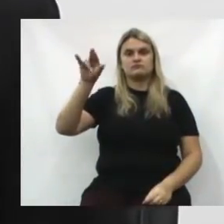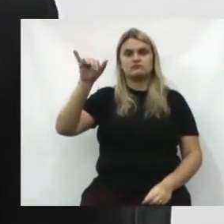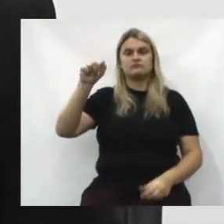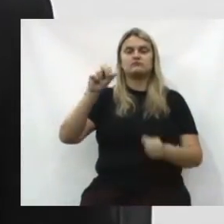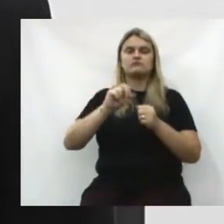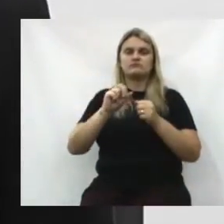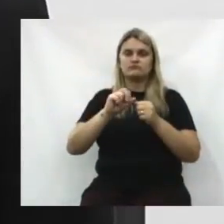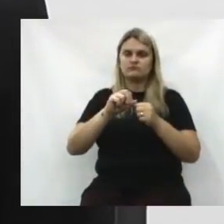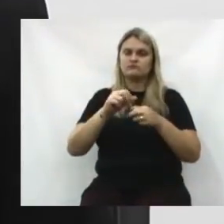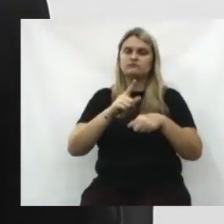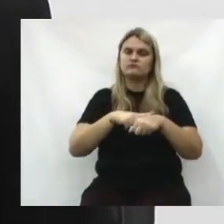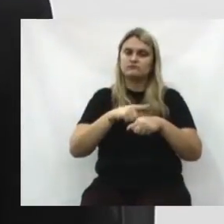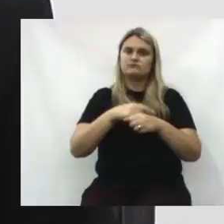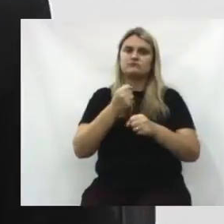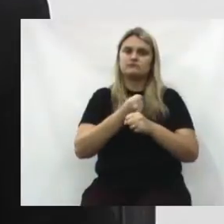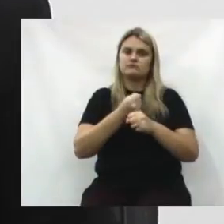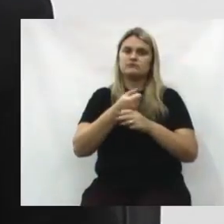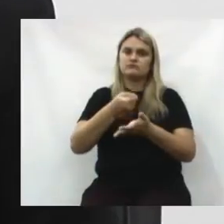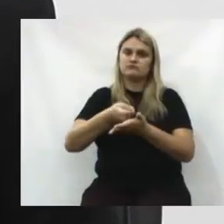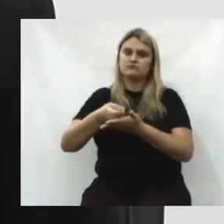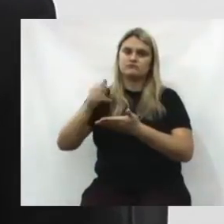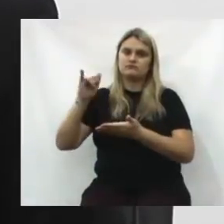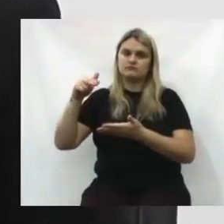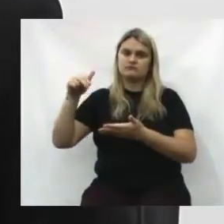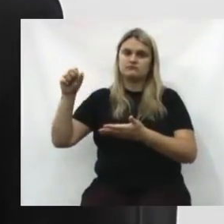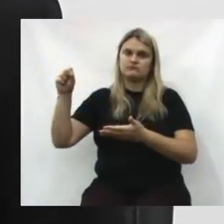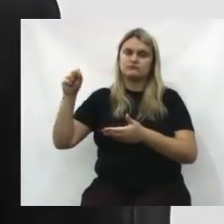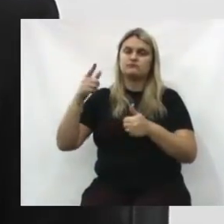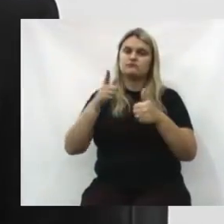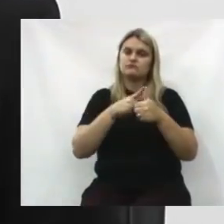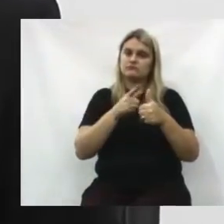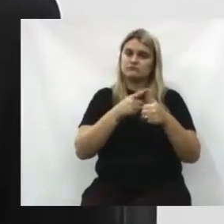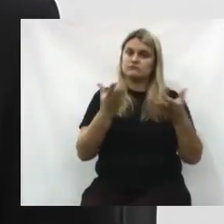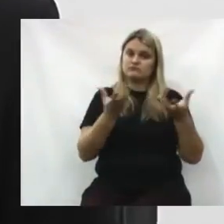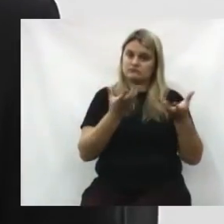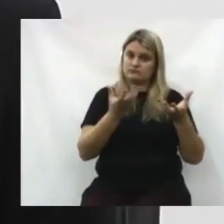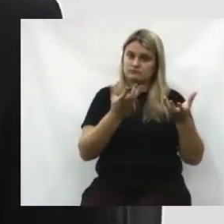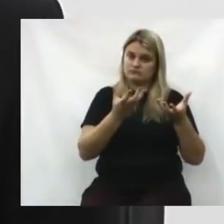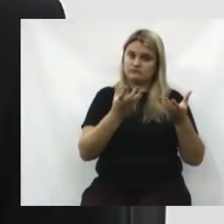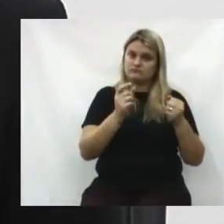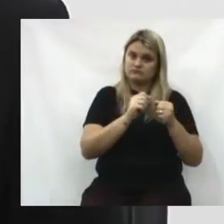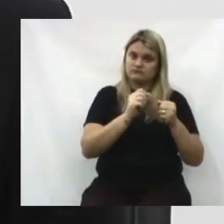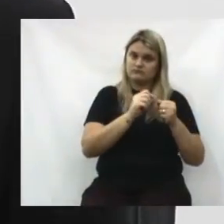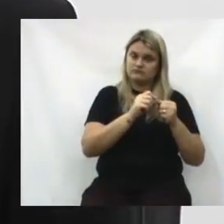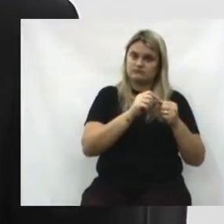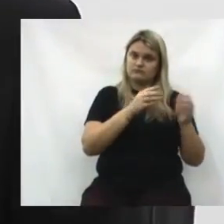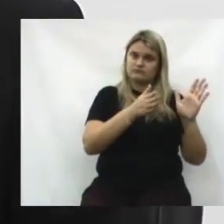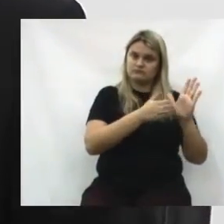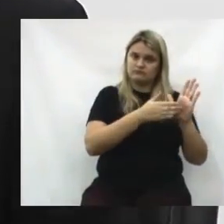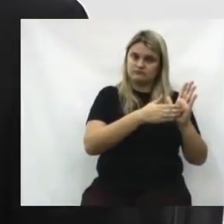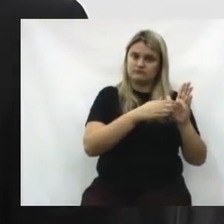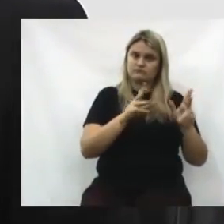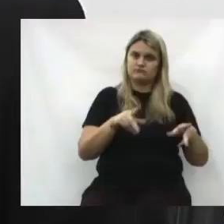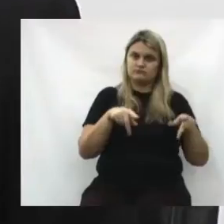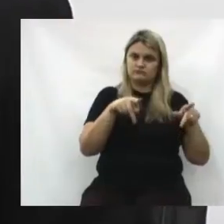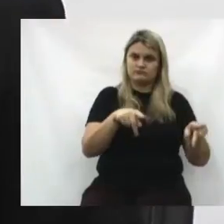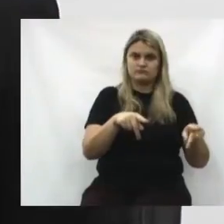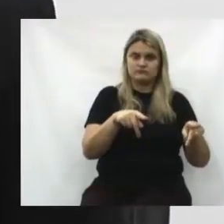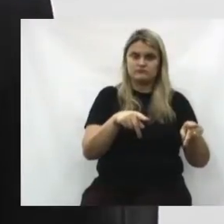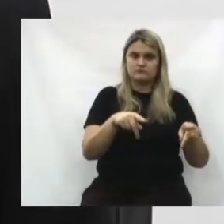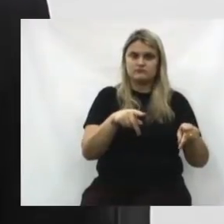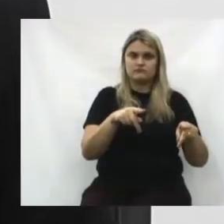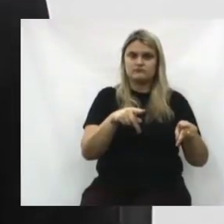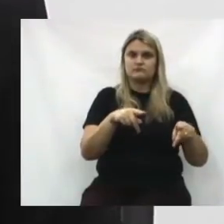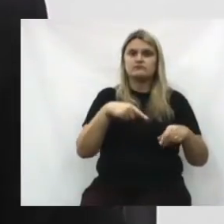coloque idade mínima, tempo de contribuição, ou seja, primeiro estão querendo taxar